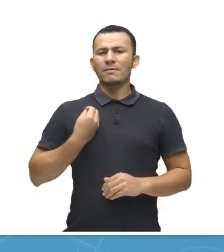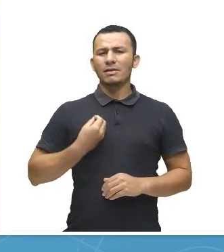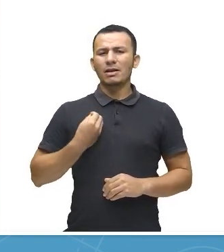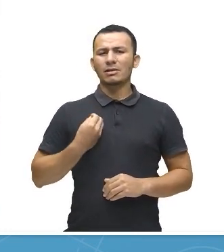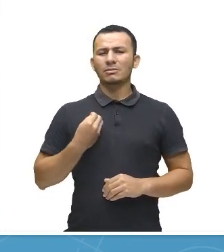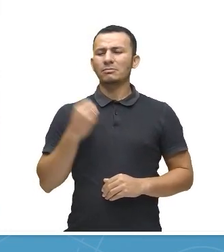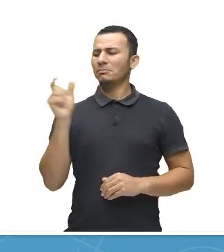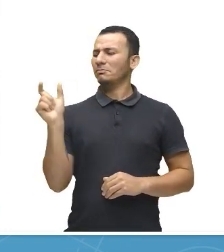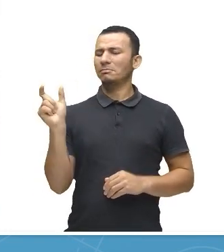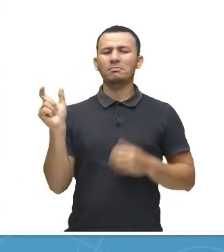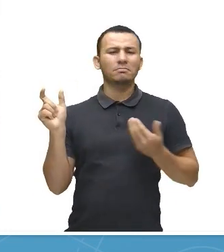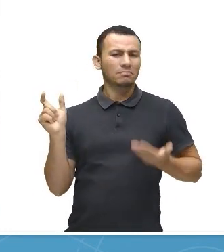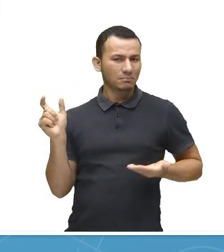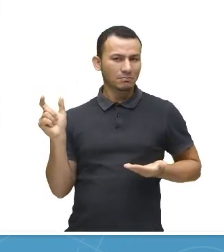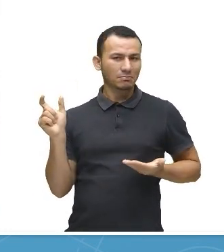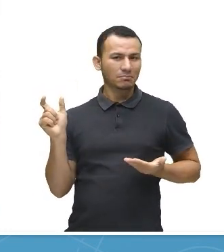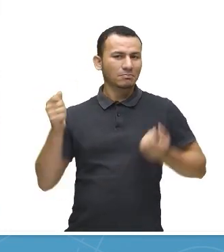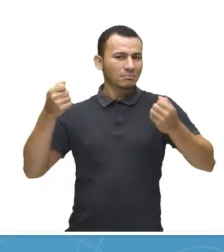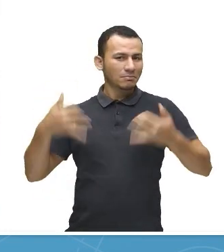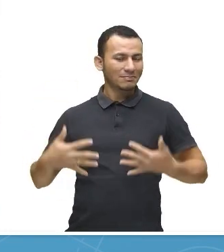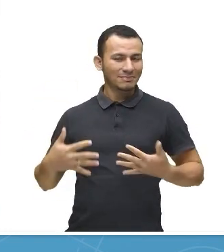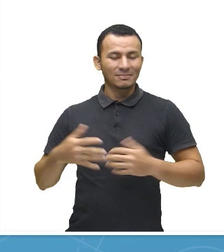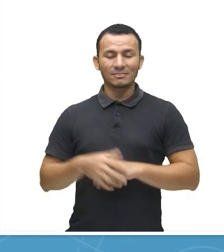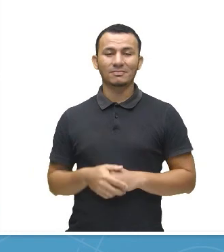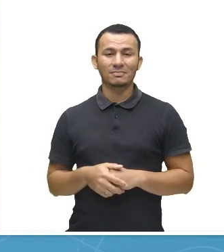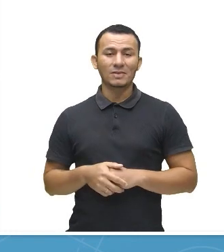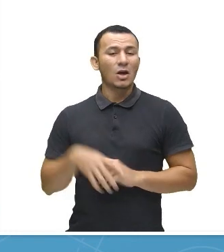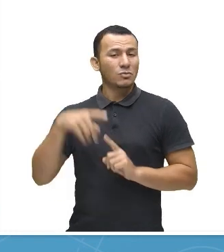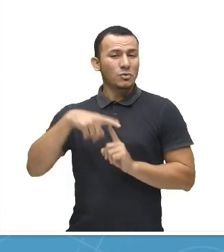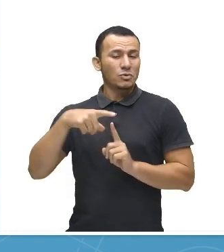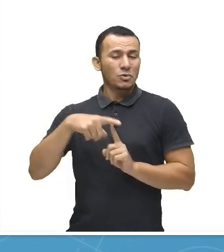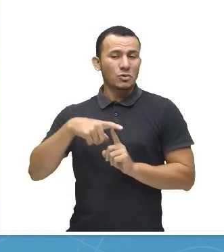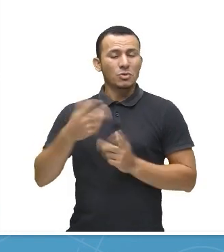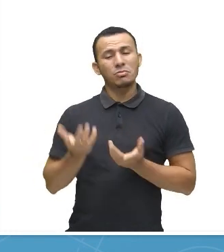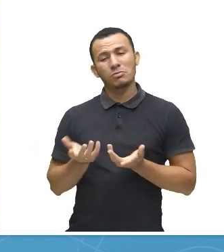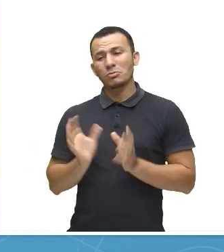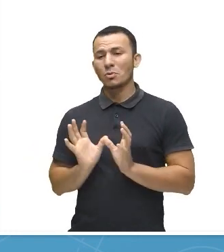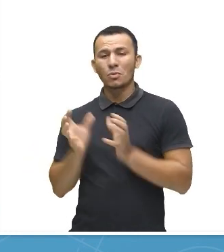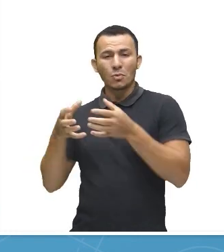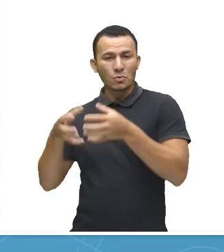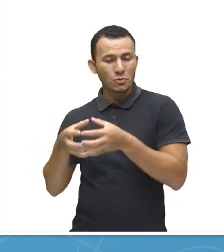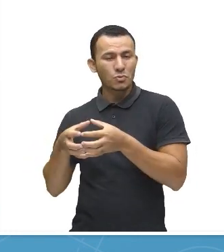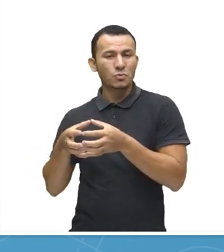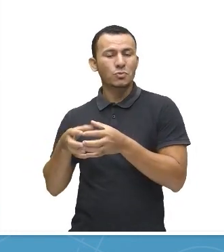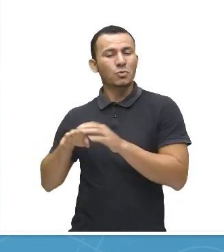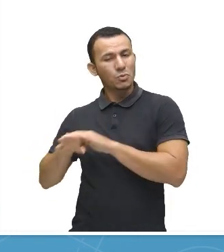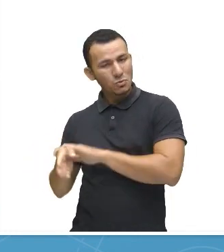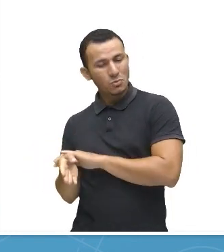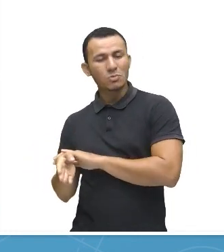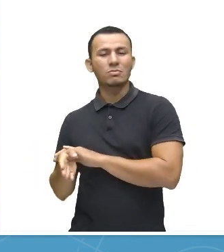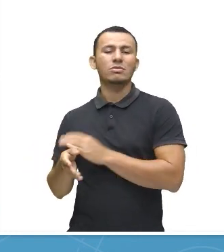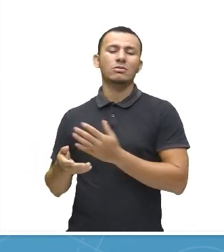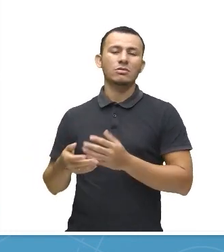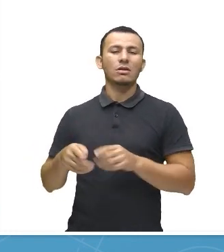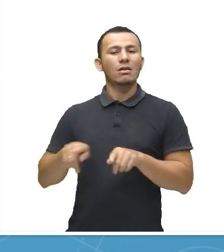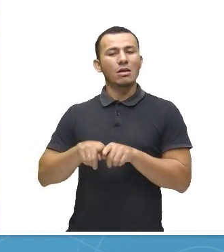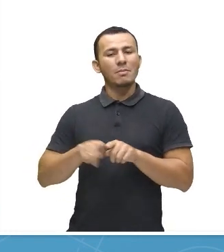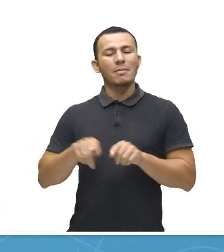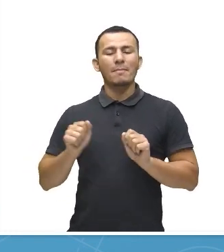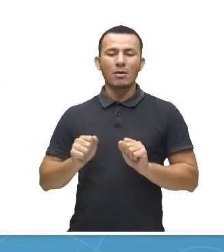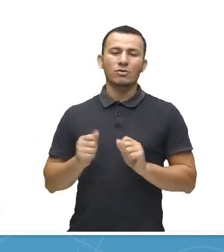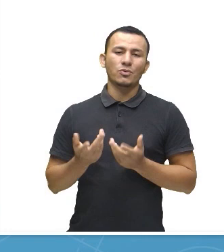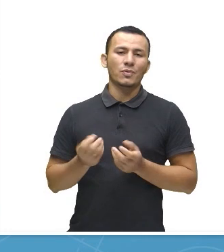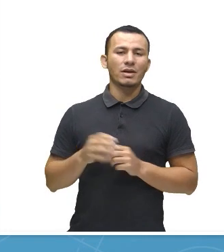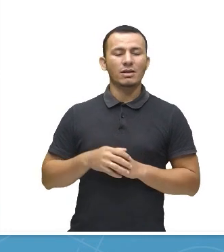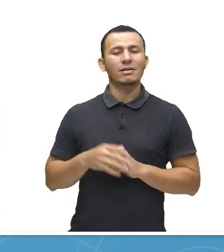ser a primeira explicação, modo de viver, conjunto de hábitos. Também pode ser propriedade